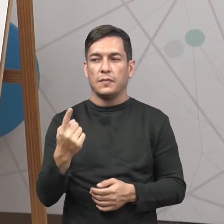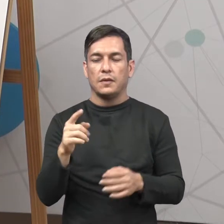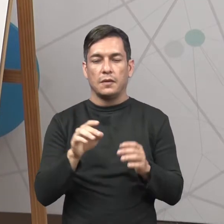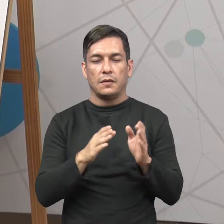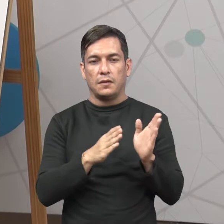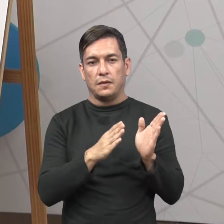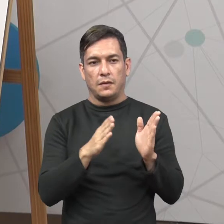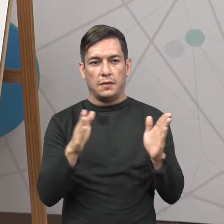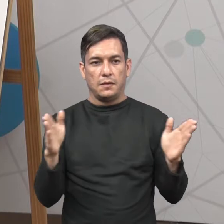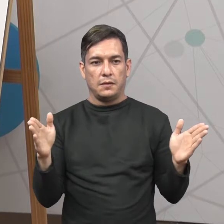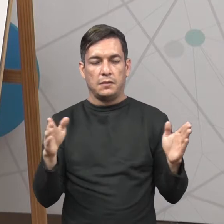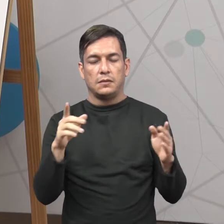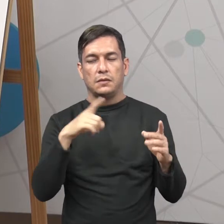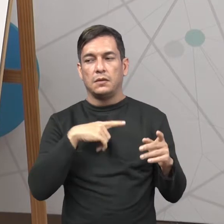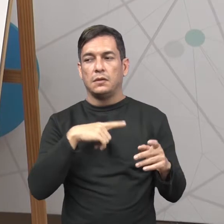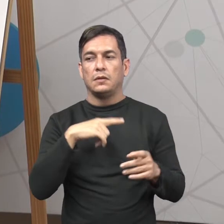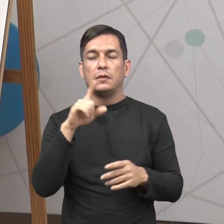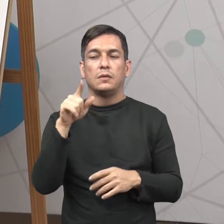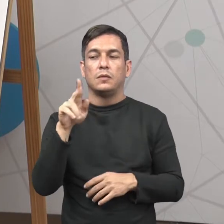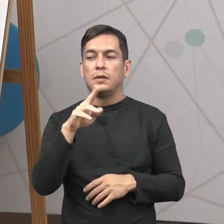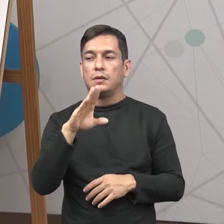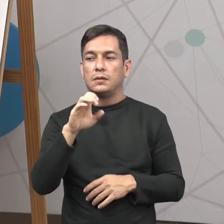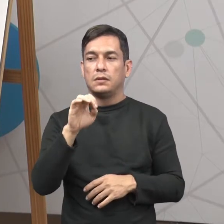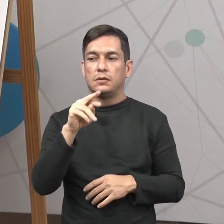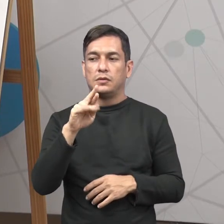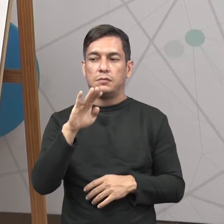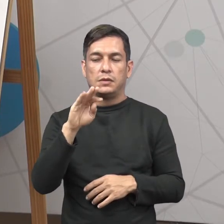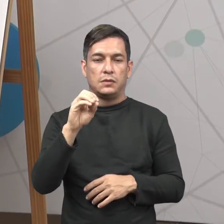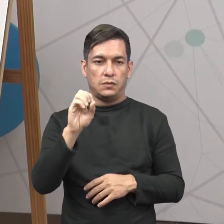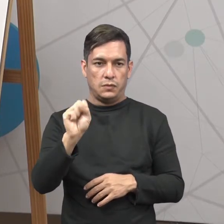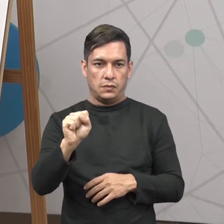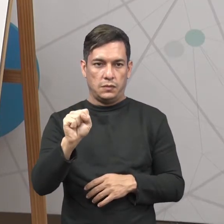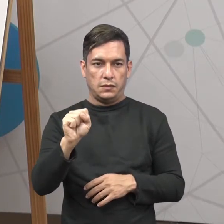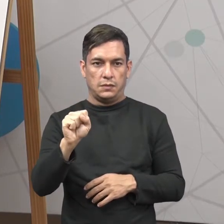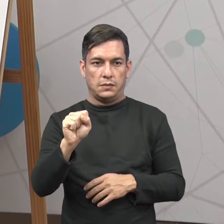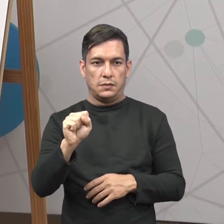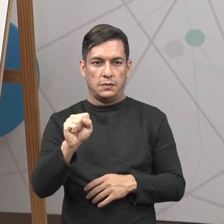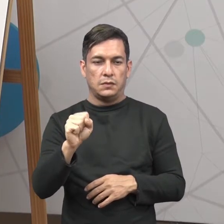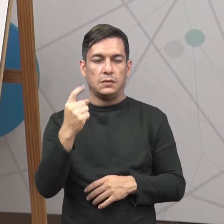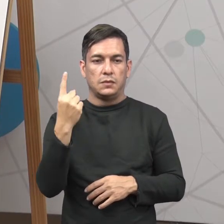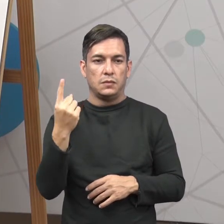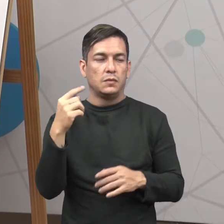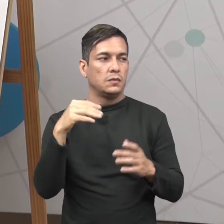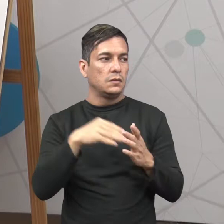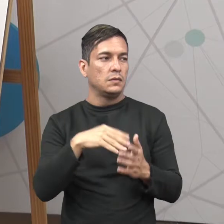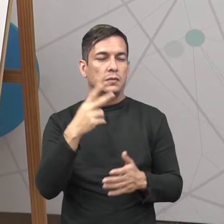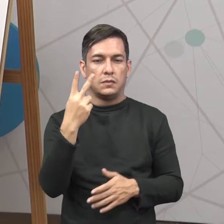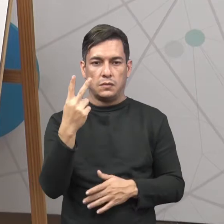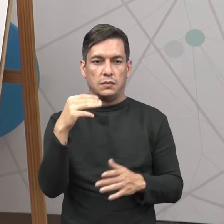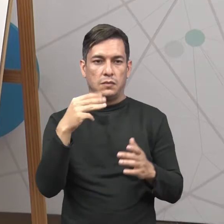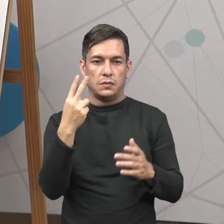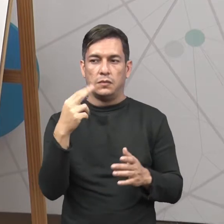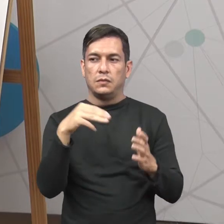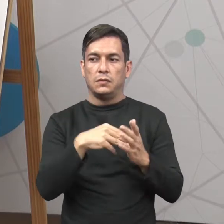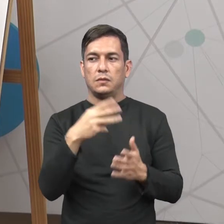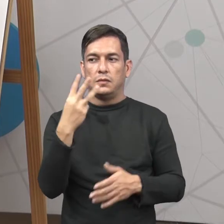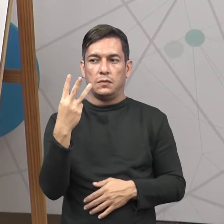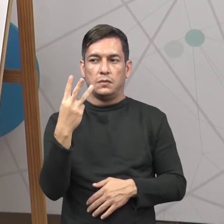número e o outro, nós chamamos de centímetros. 1 ao 2, do 2 ao